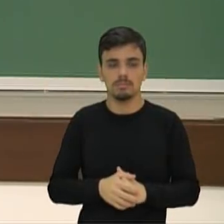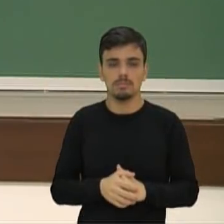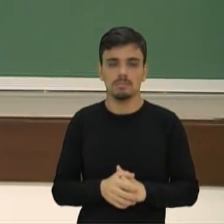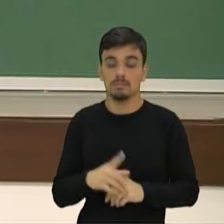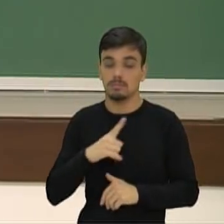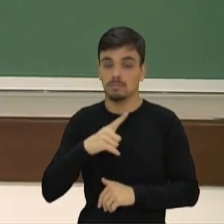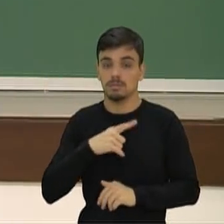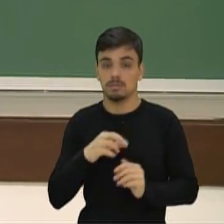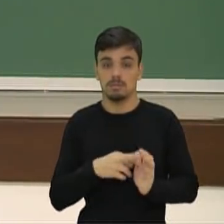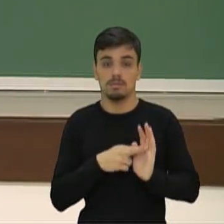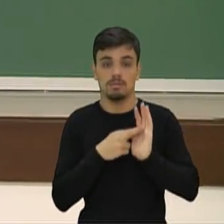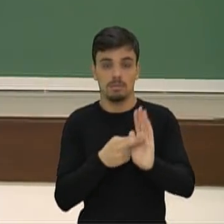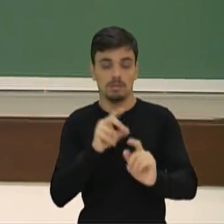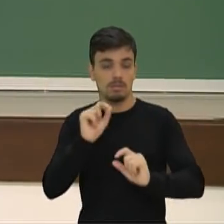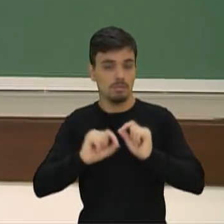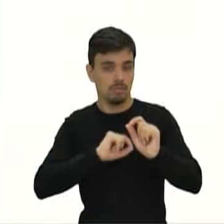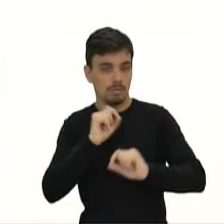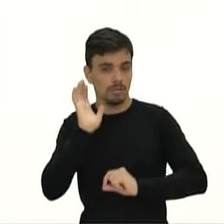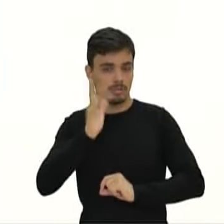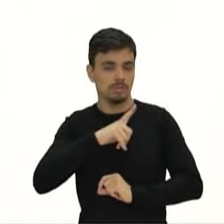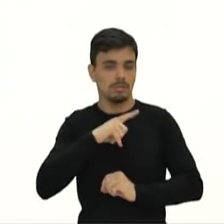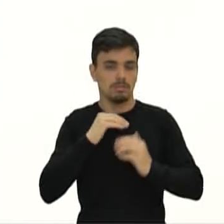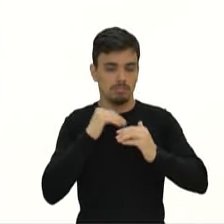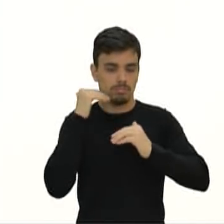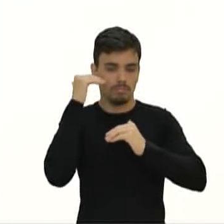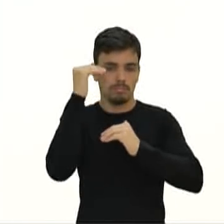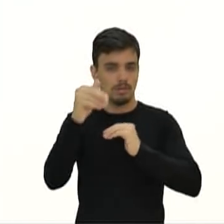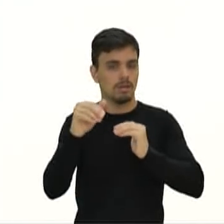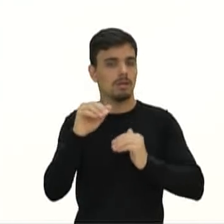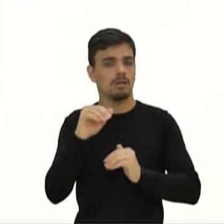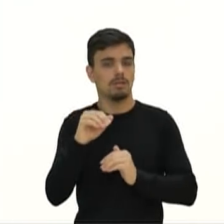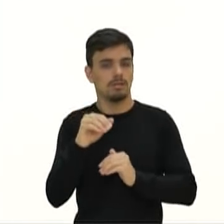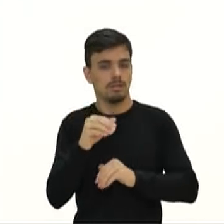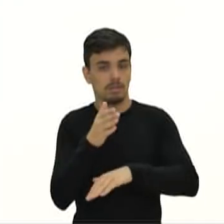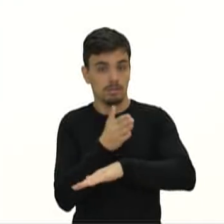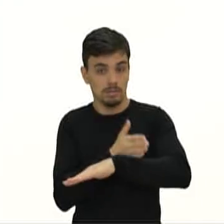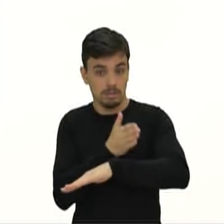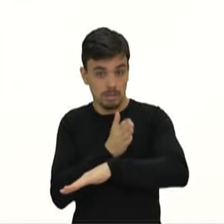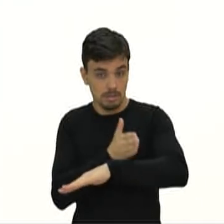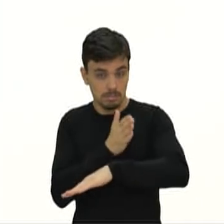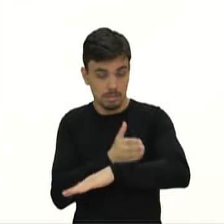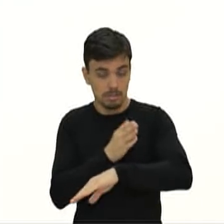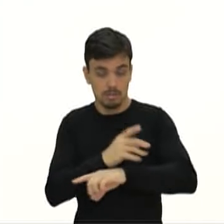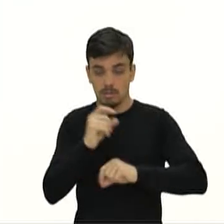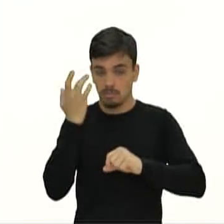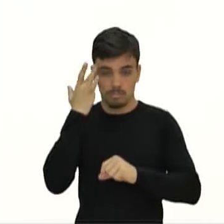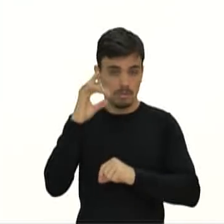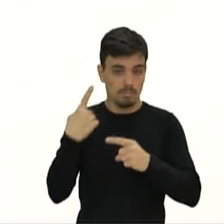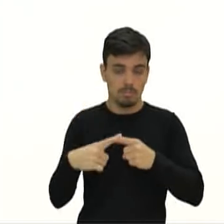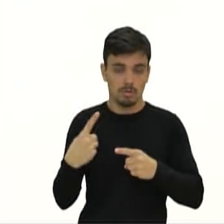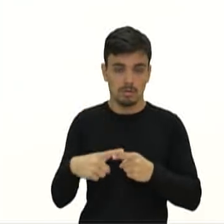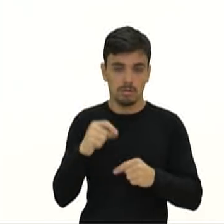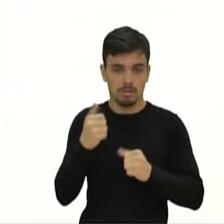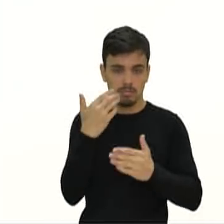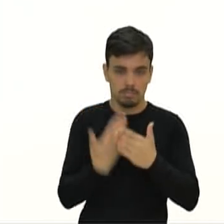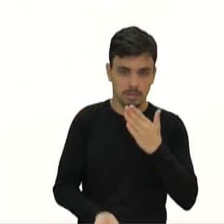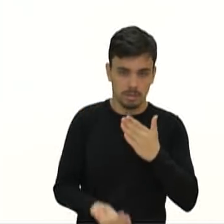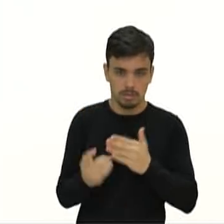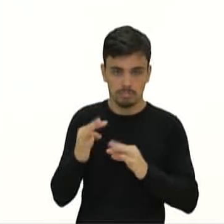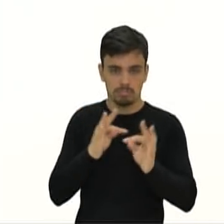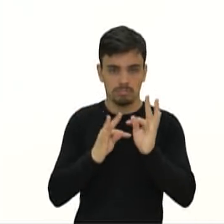como referência? Aqui já estamos avançando para a Idade Média e não se sabe-se por quê, perdeu-se